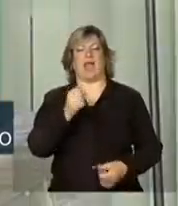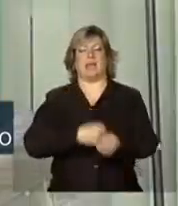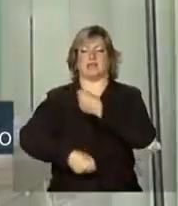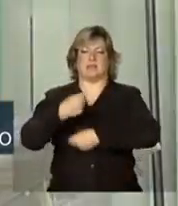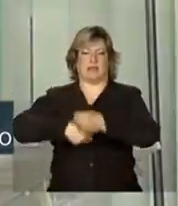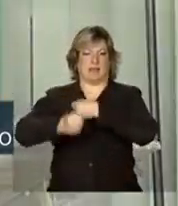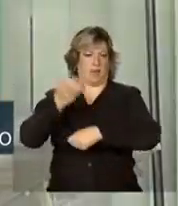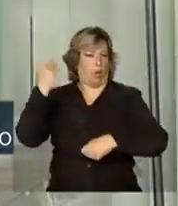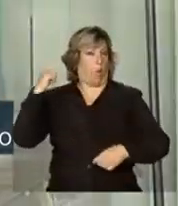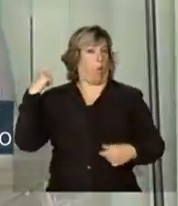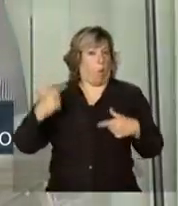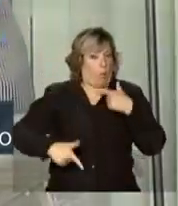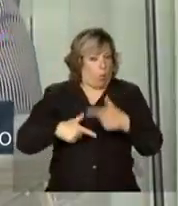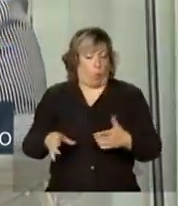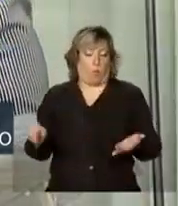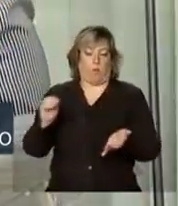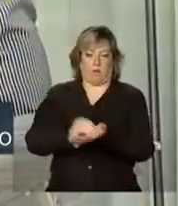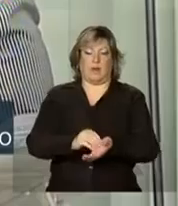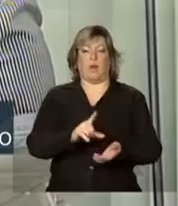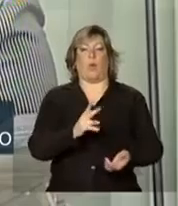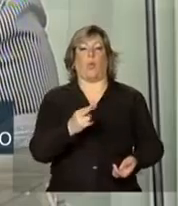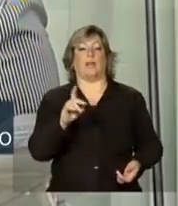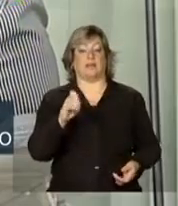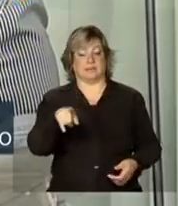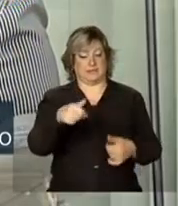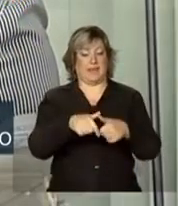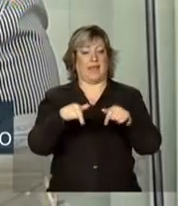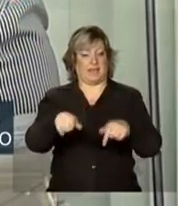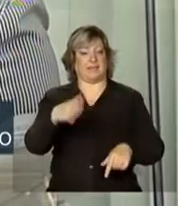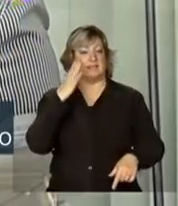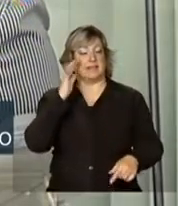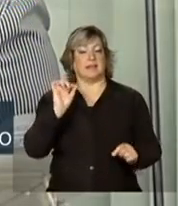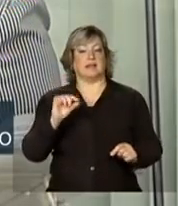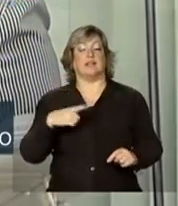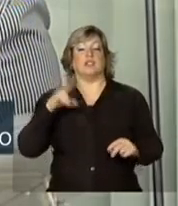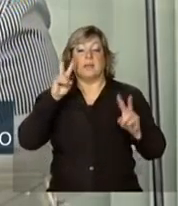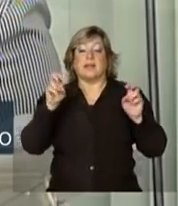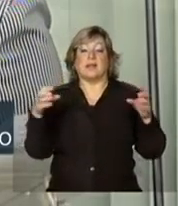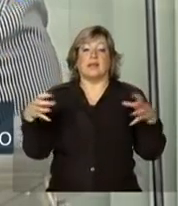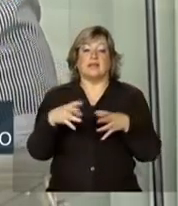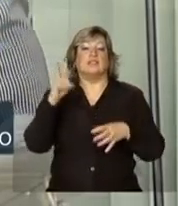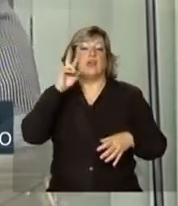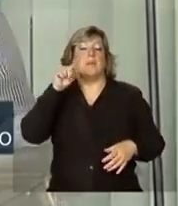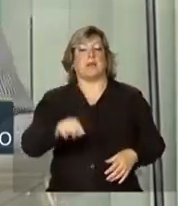aqui, as temáticas voltadas para gênero. Né?